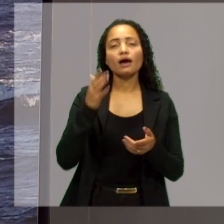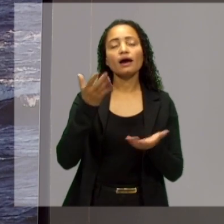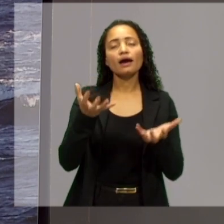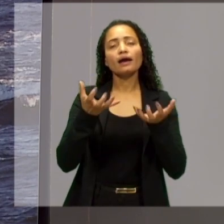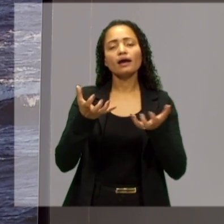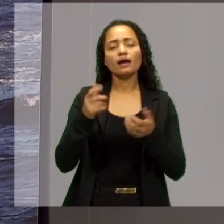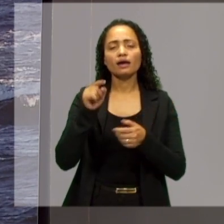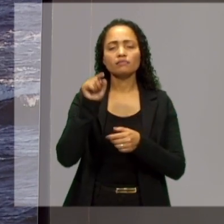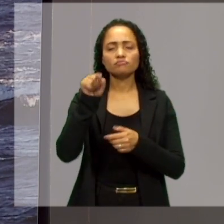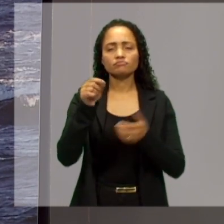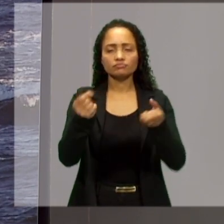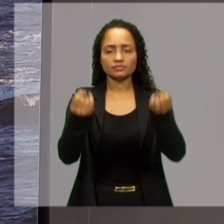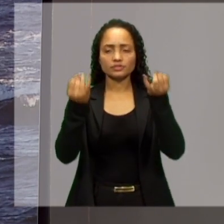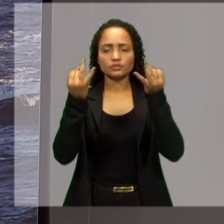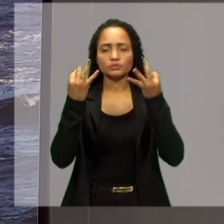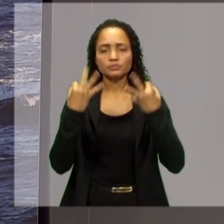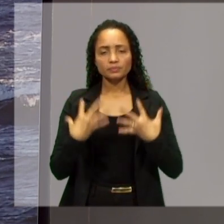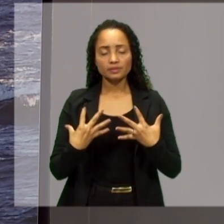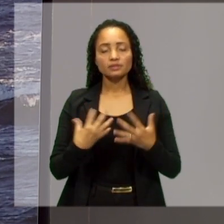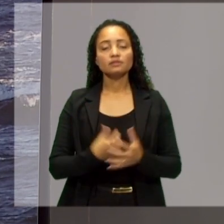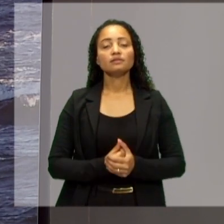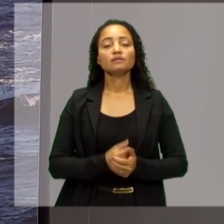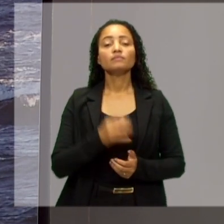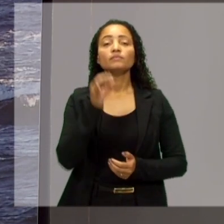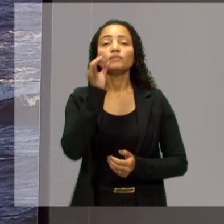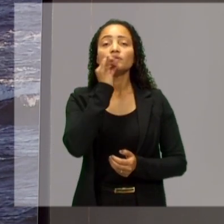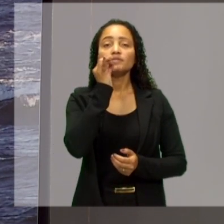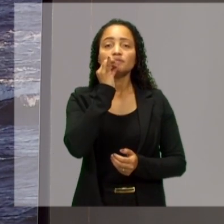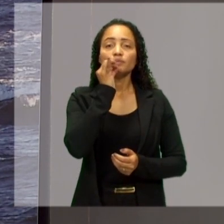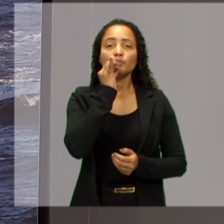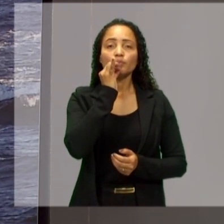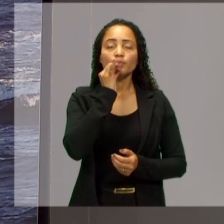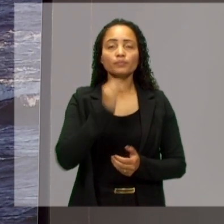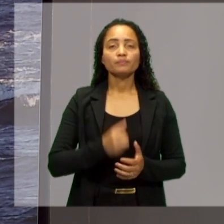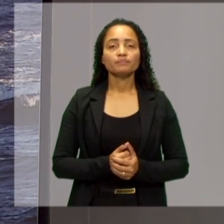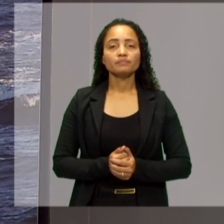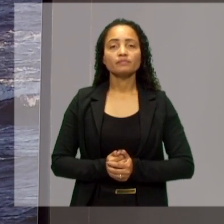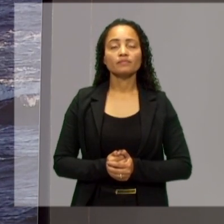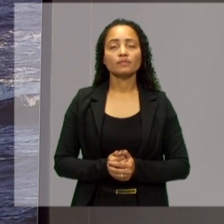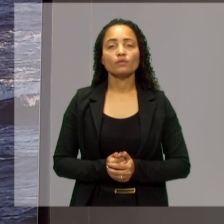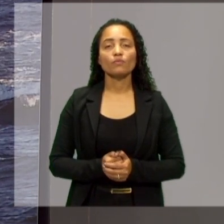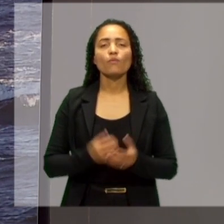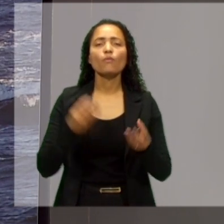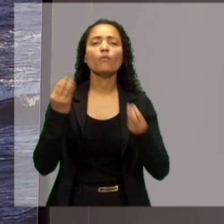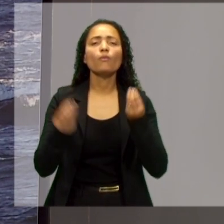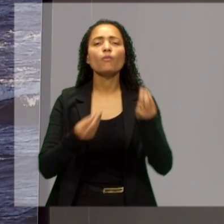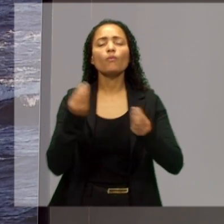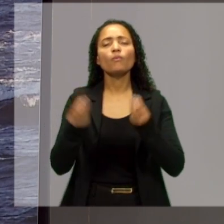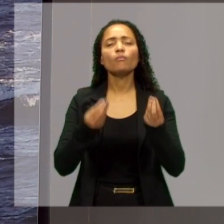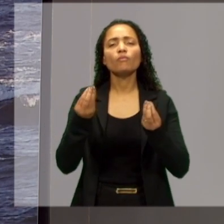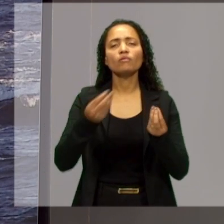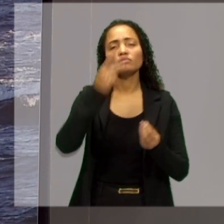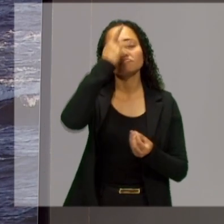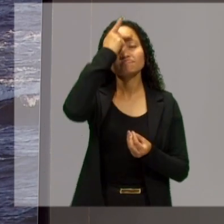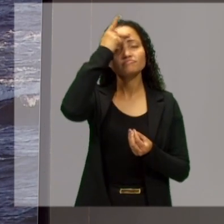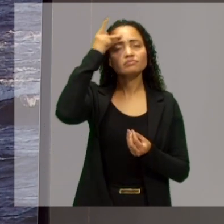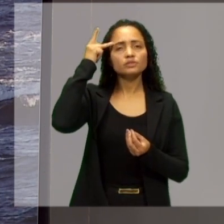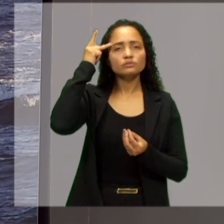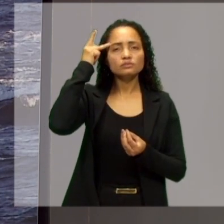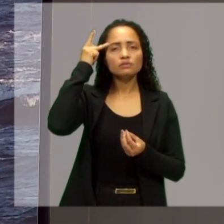destacasse nessa questão, por exemplo, de como é que a pessoa faz